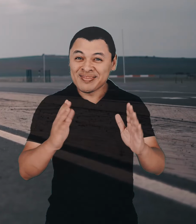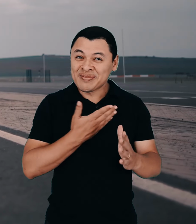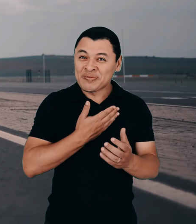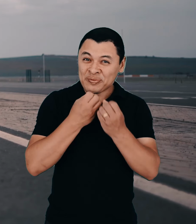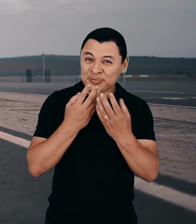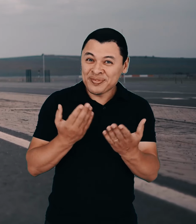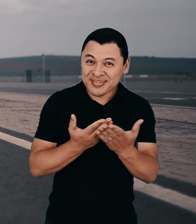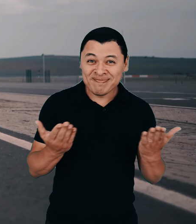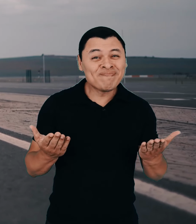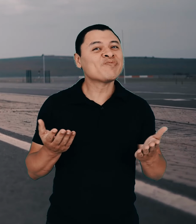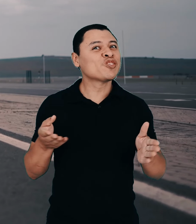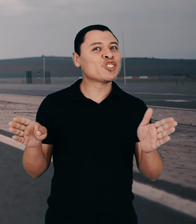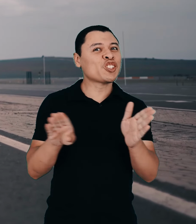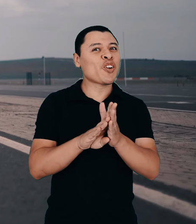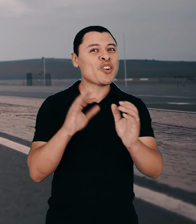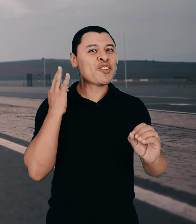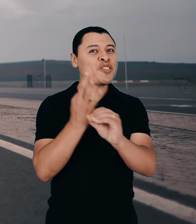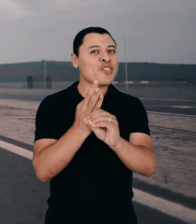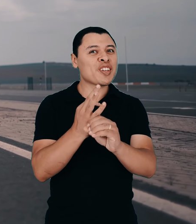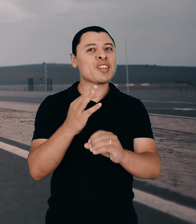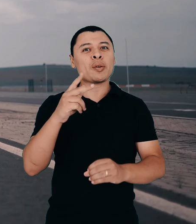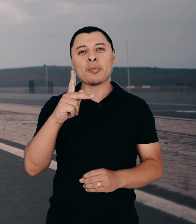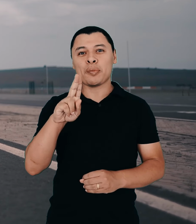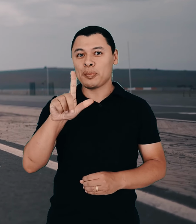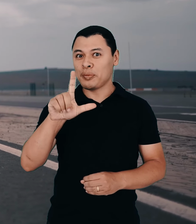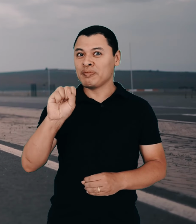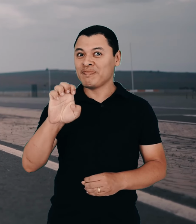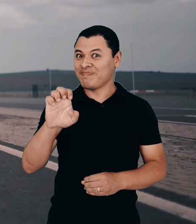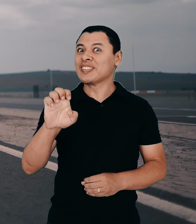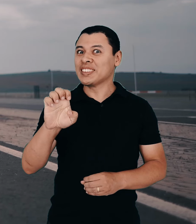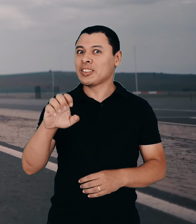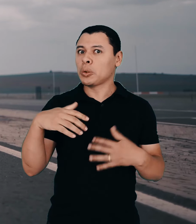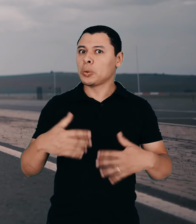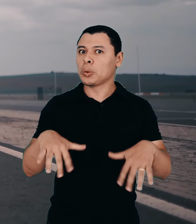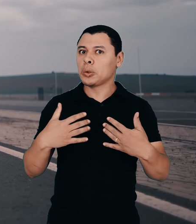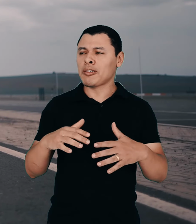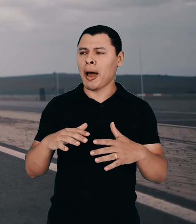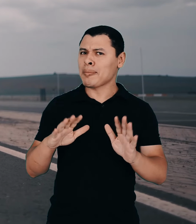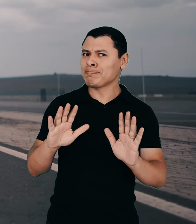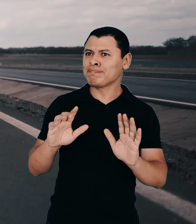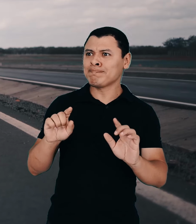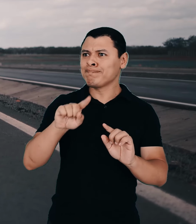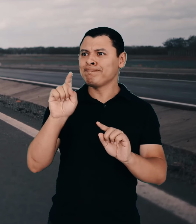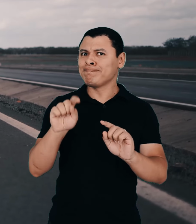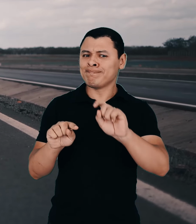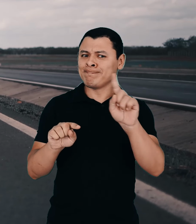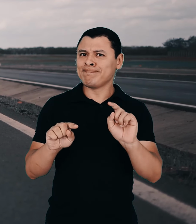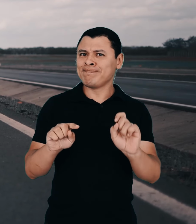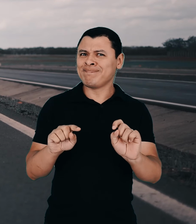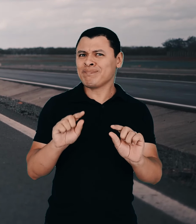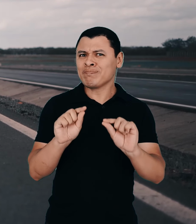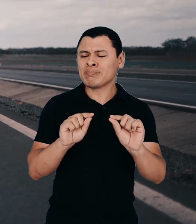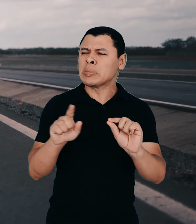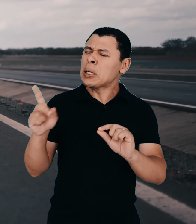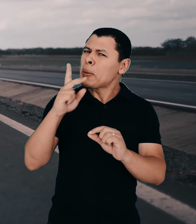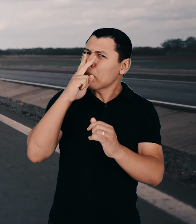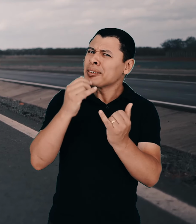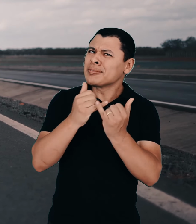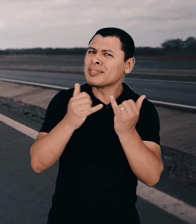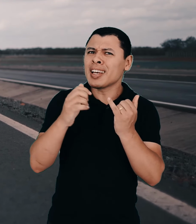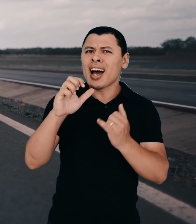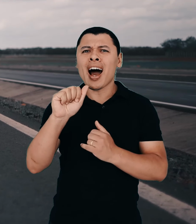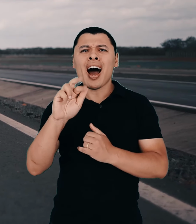Caros amigos, Fiat Pulse finalmente está entre nós e com ele muitas perguntas. Por que ele lembra tanto o Argo,